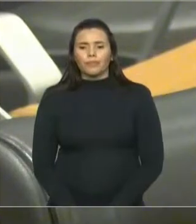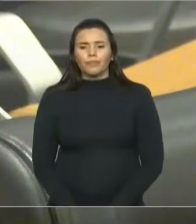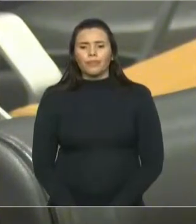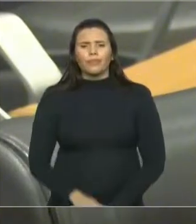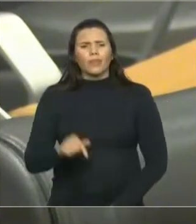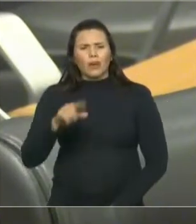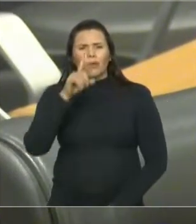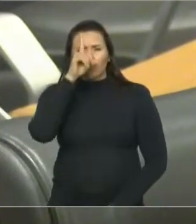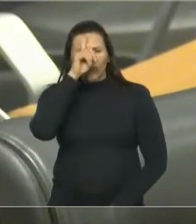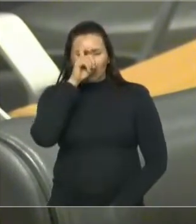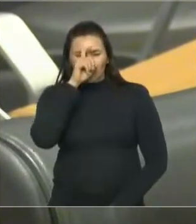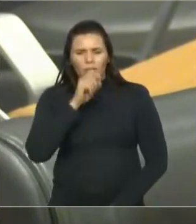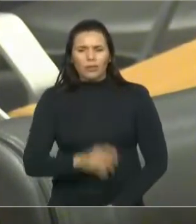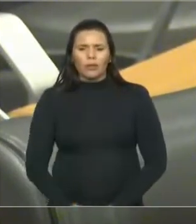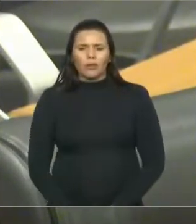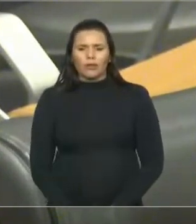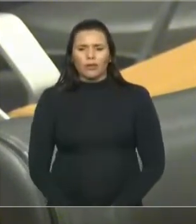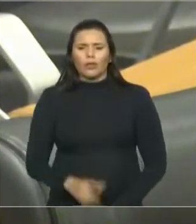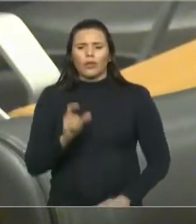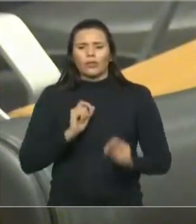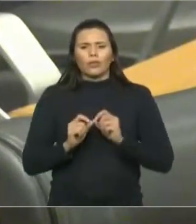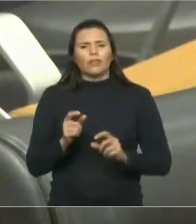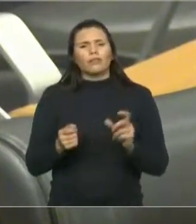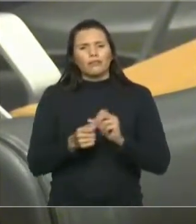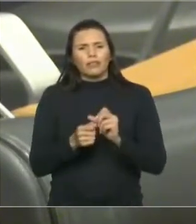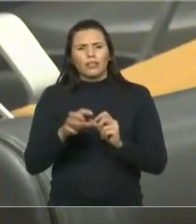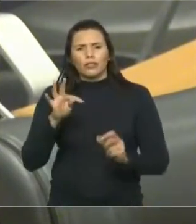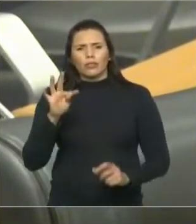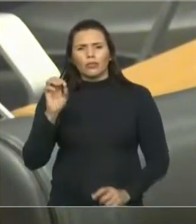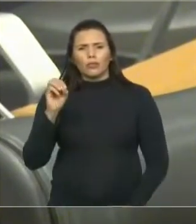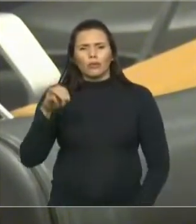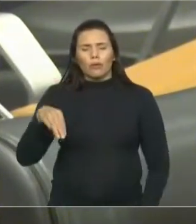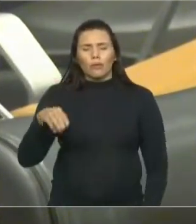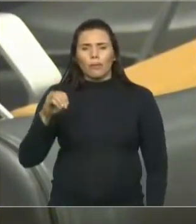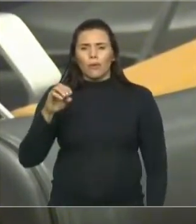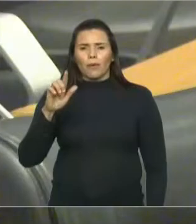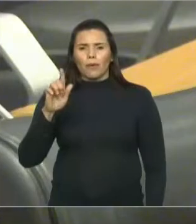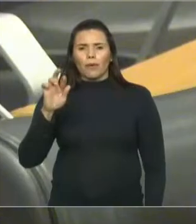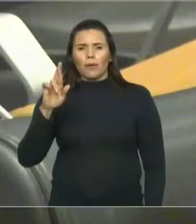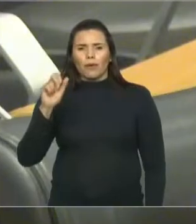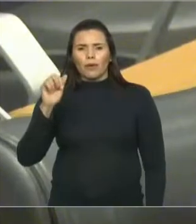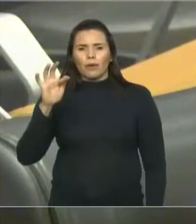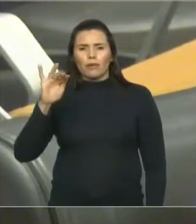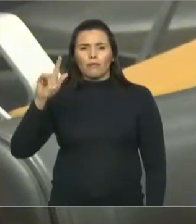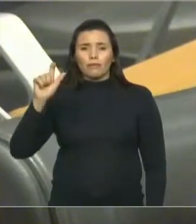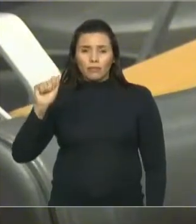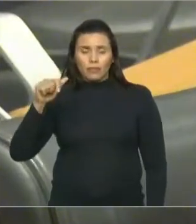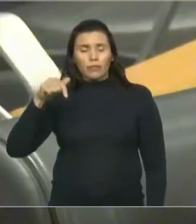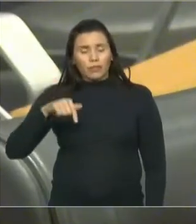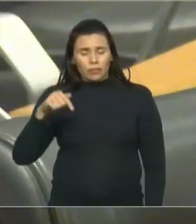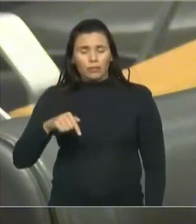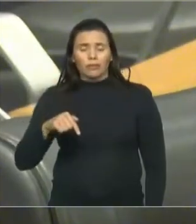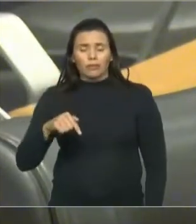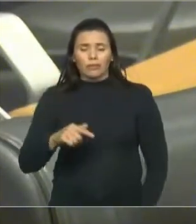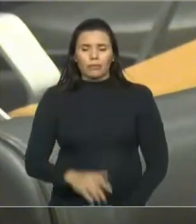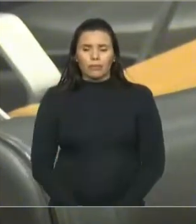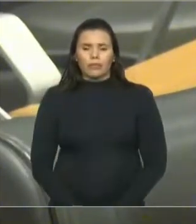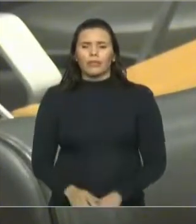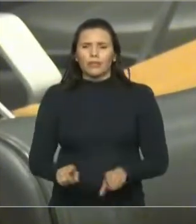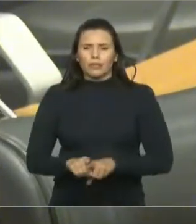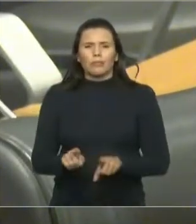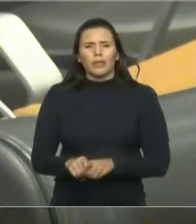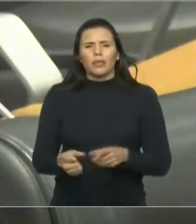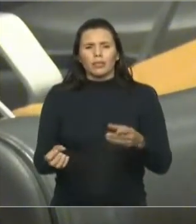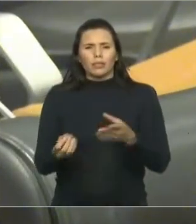que realizou a primeira tomografia da história da Baixada Maranhense, os primeiros leitos de UTI da